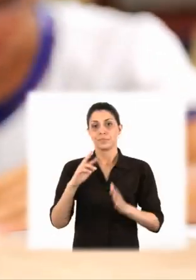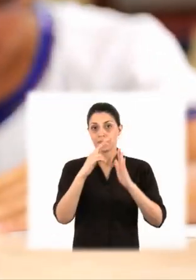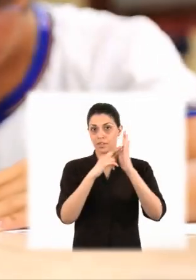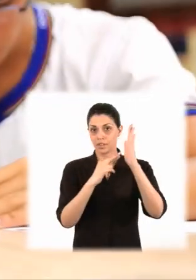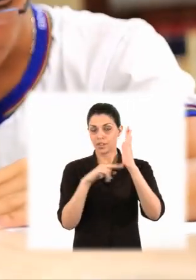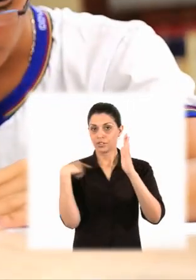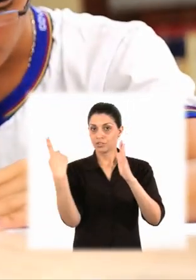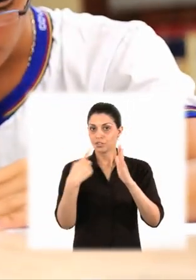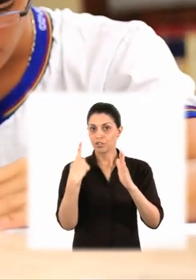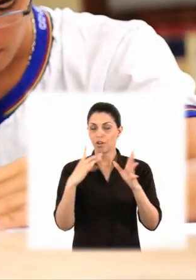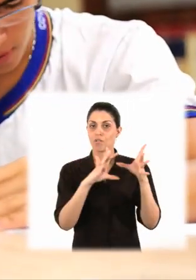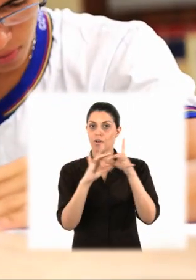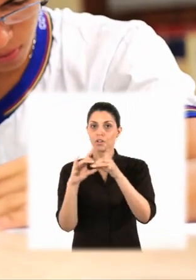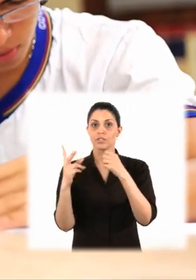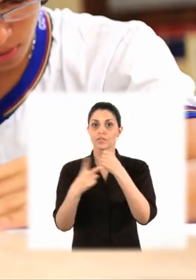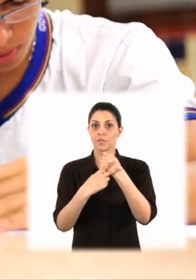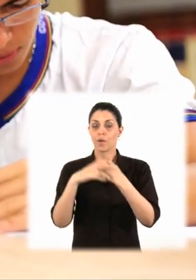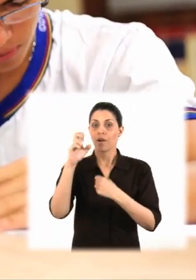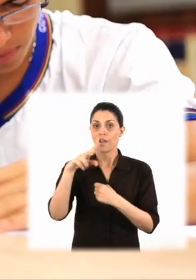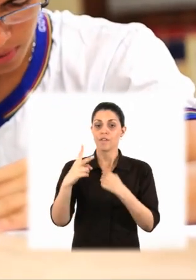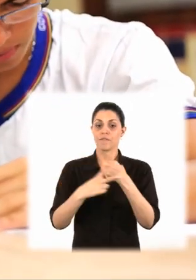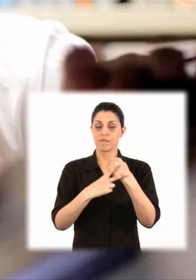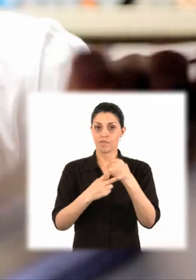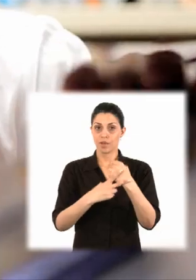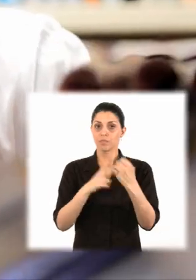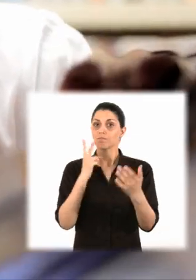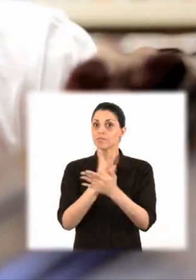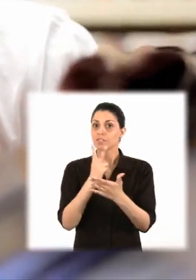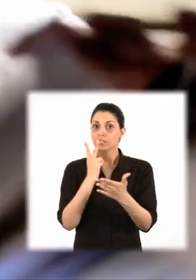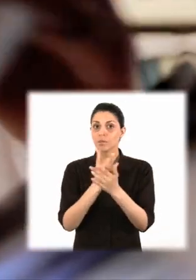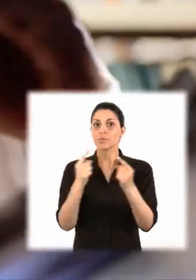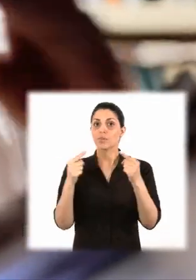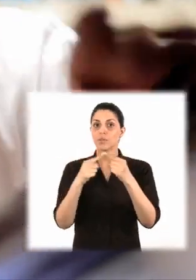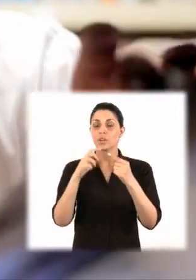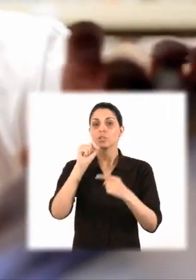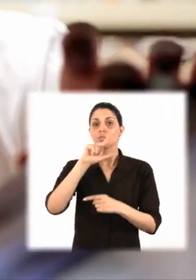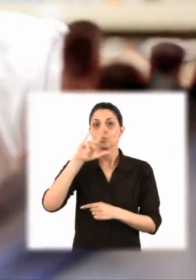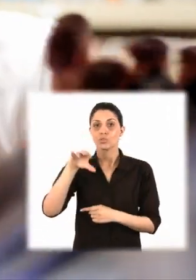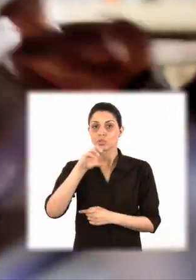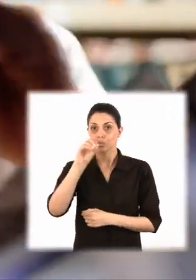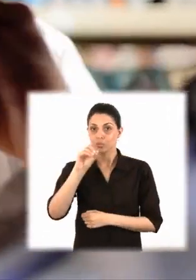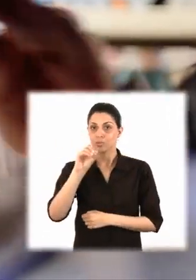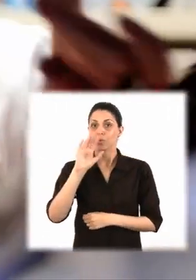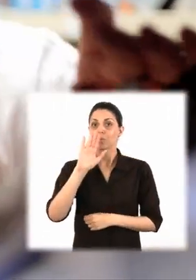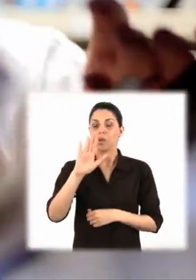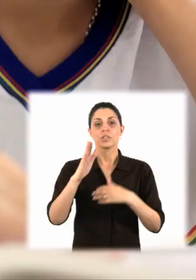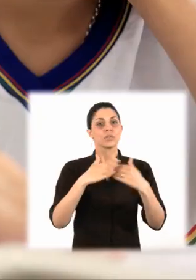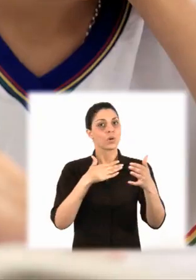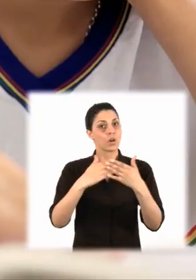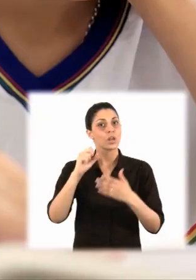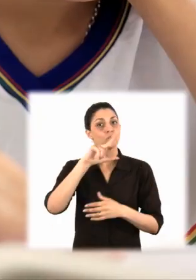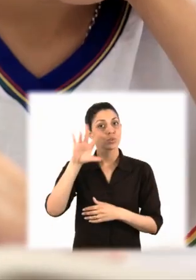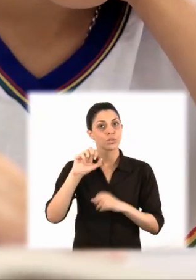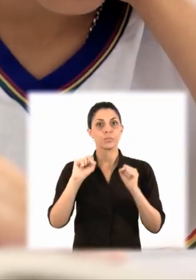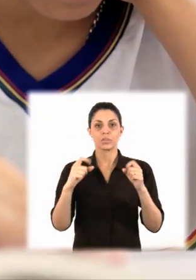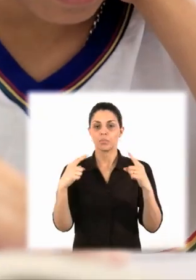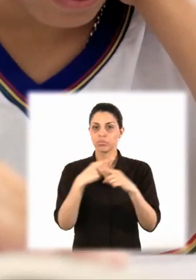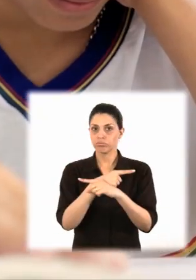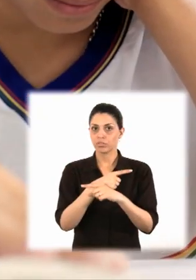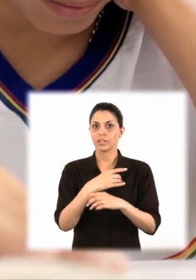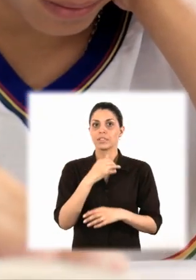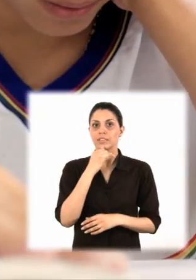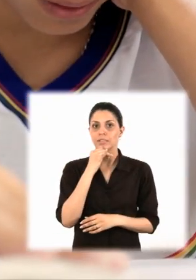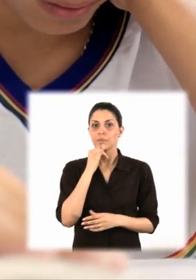A regra geral da concordância verbal é que o verbo deve sempre concordar com o sujeito. Mas qualquer sujeito pode se